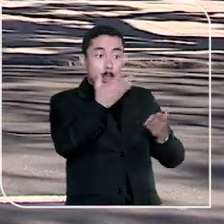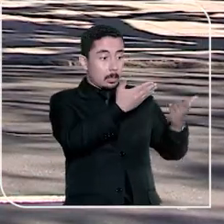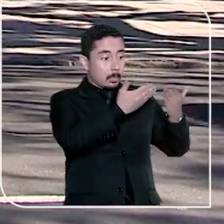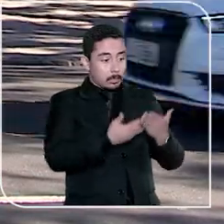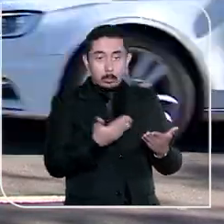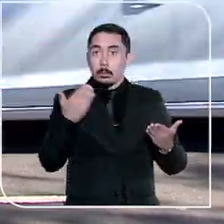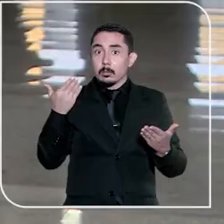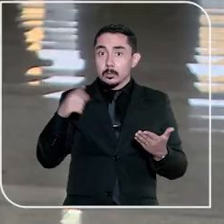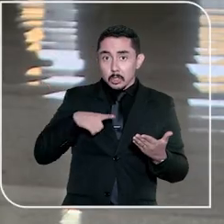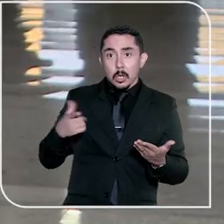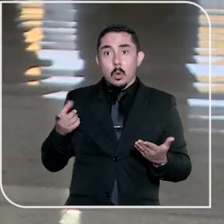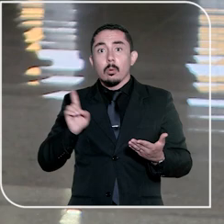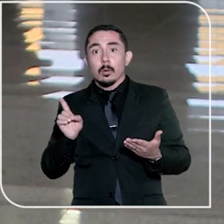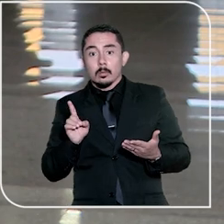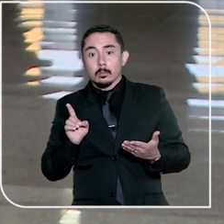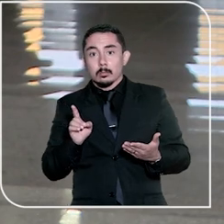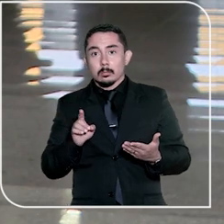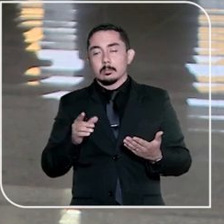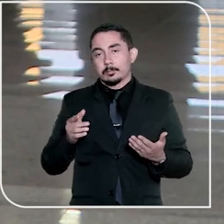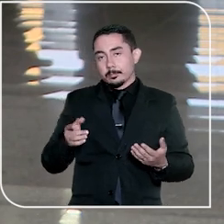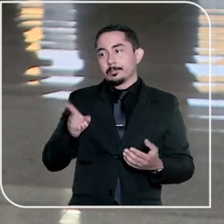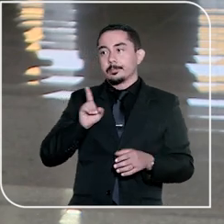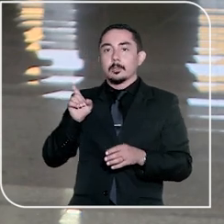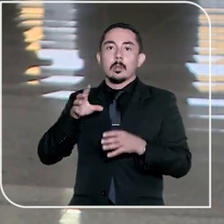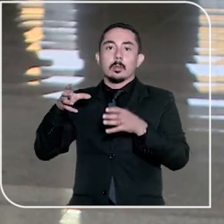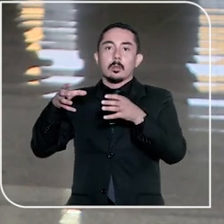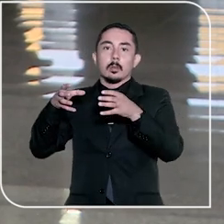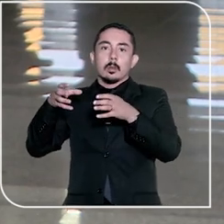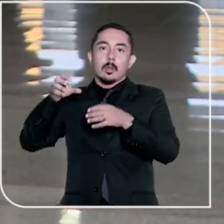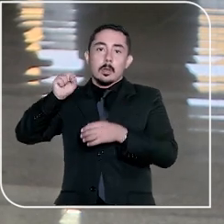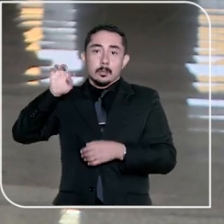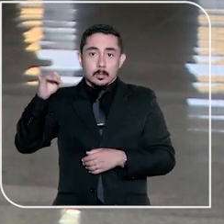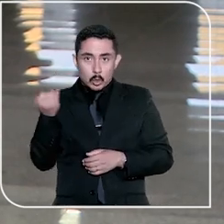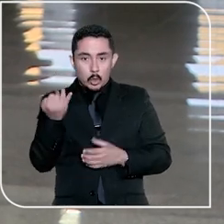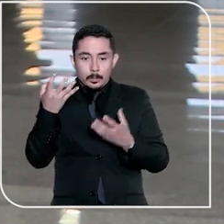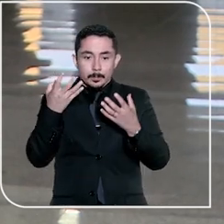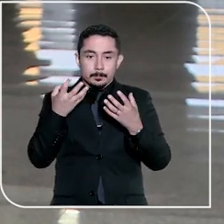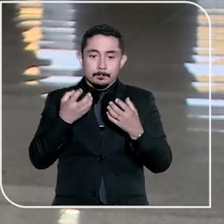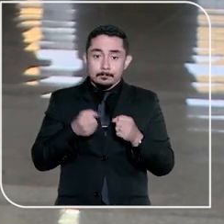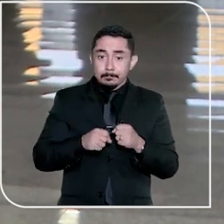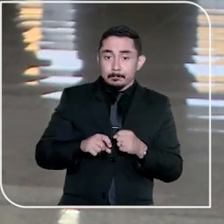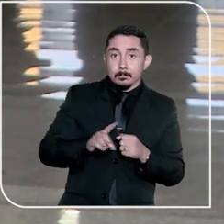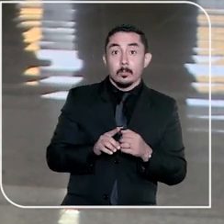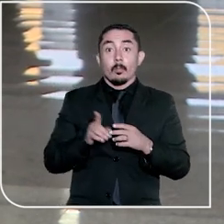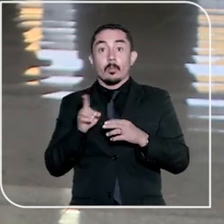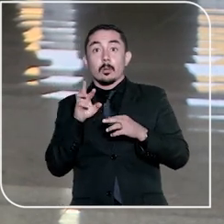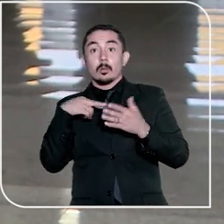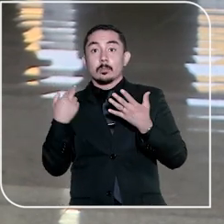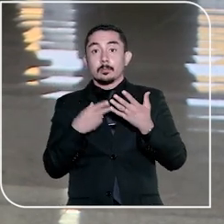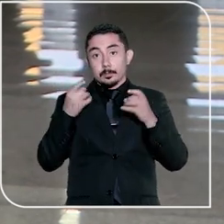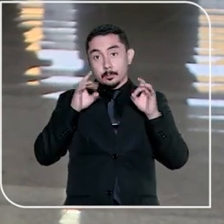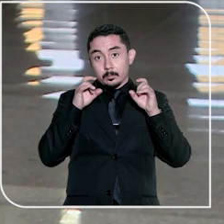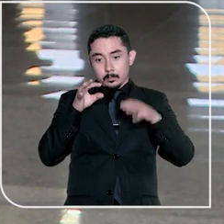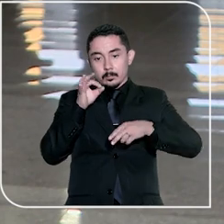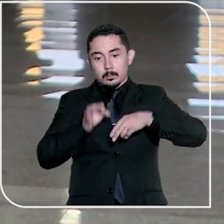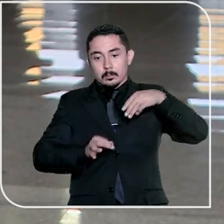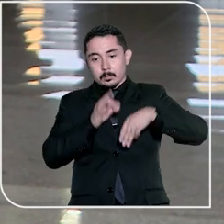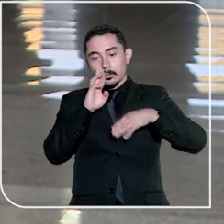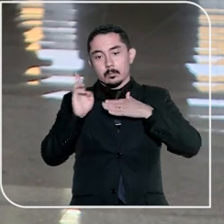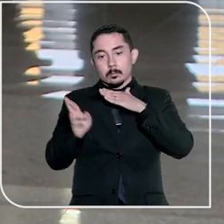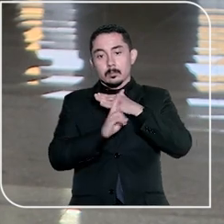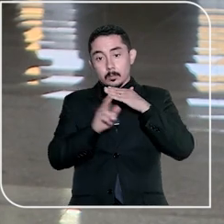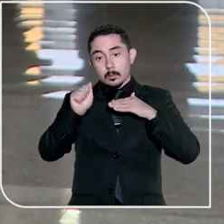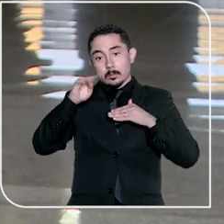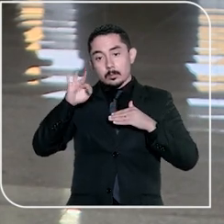recebimento da mensagem no STJ por unanimidade a quarta turma negou o provimento ao recurso especial segundo o ministro relator